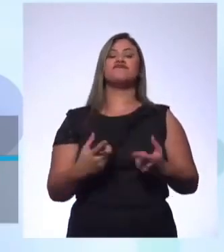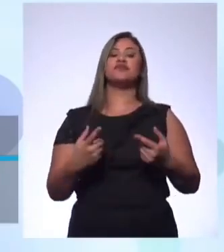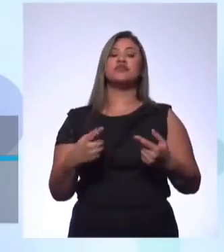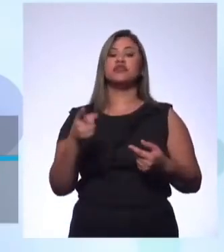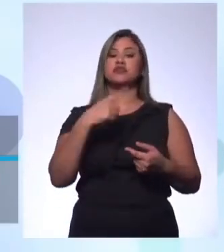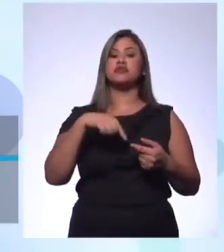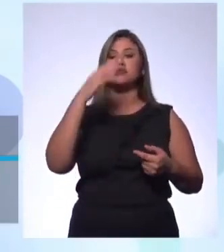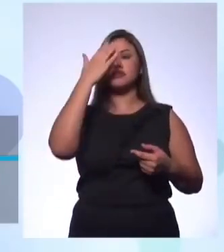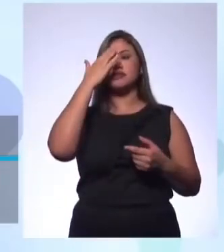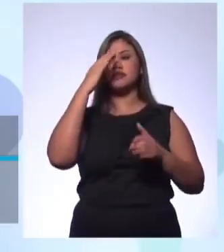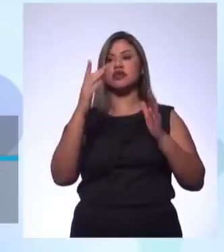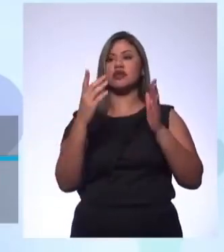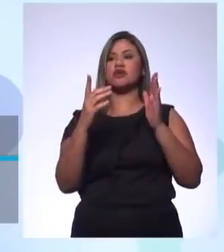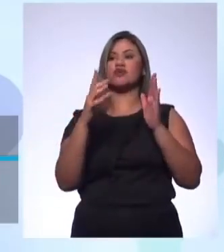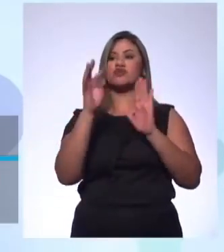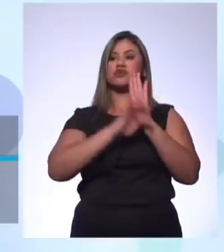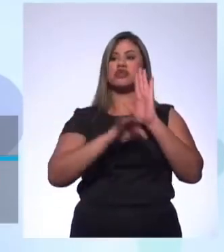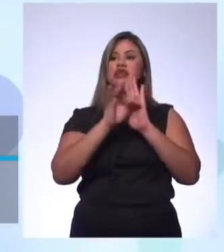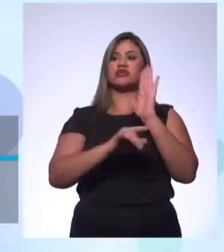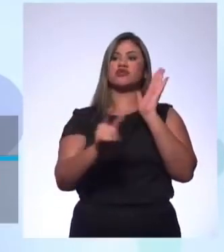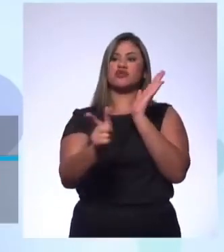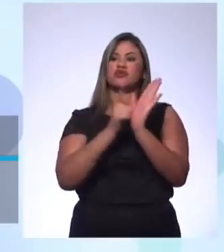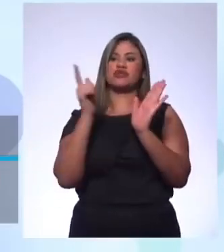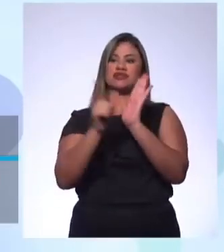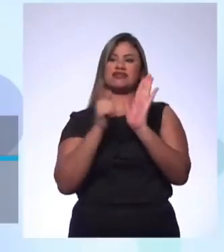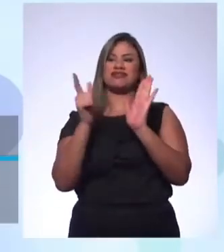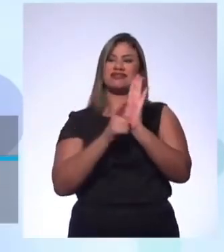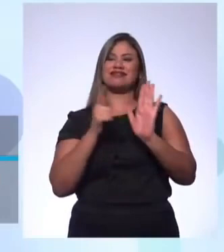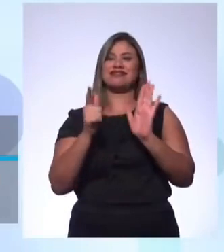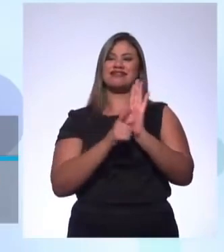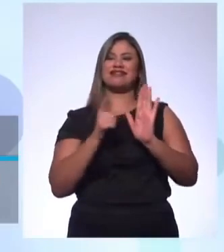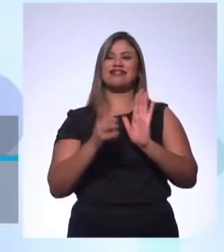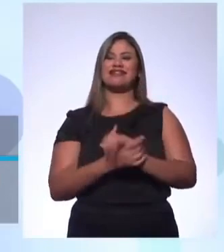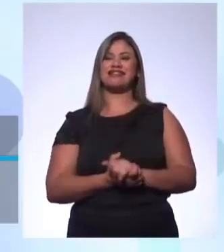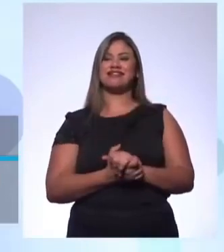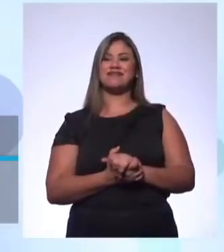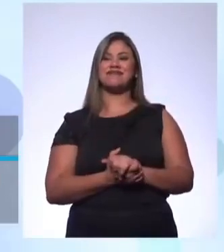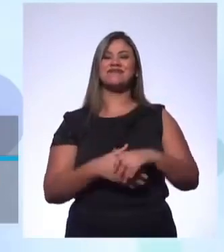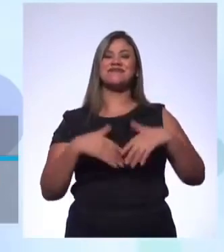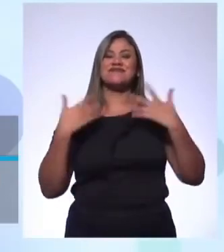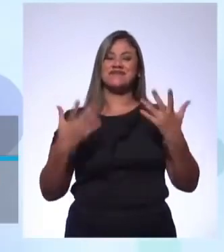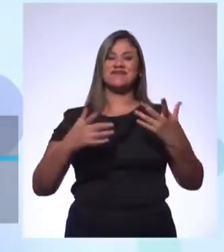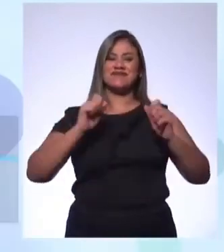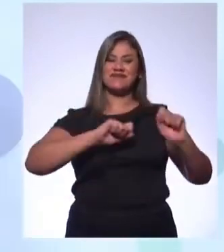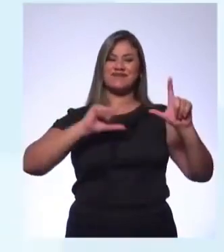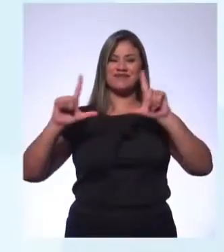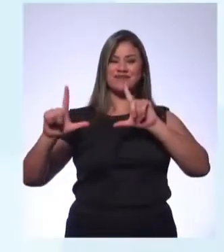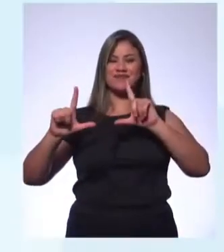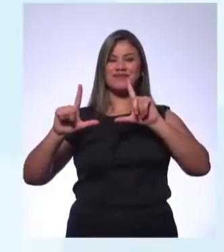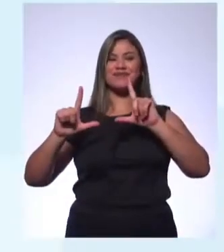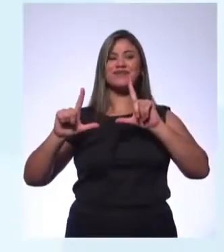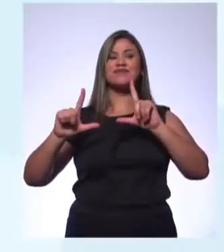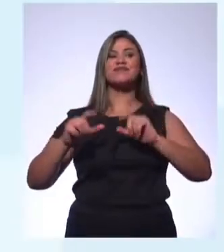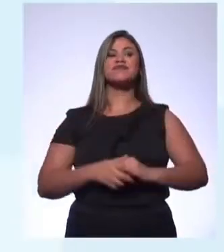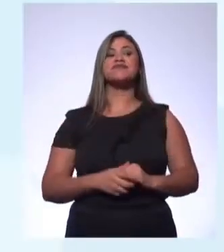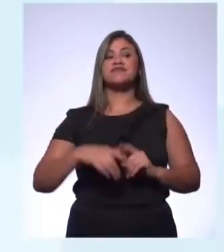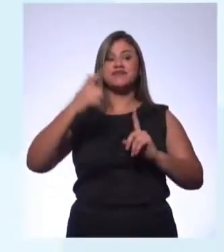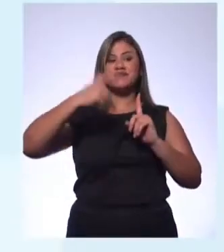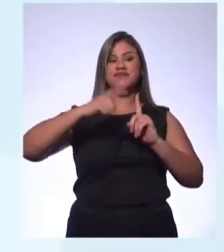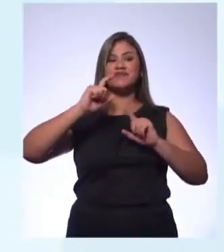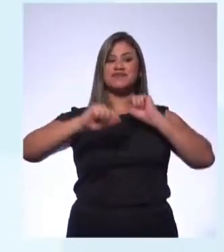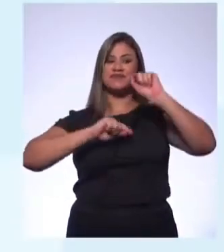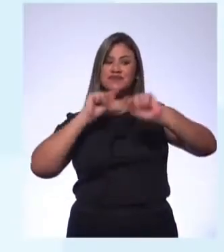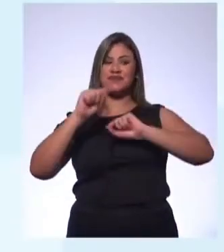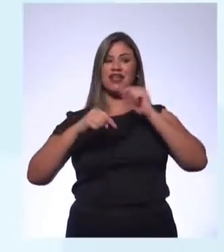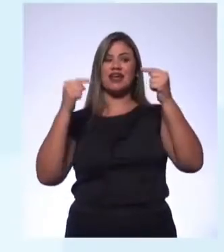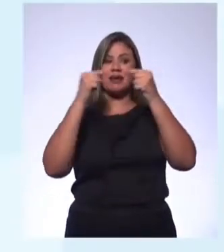entender um pouquinho mais o texto literário, né? Então, na tela a definição bem direitinha, olha só. O que são as personagens?